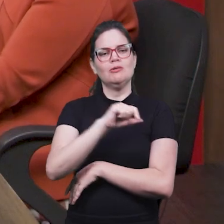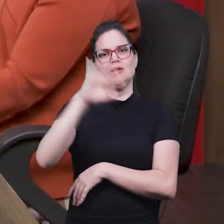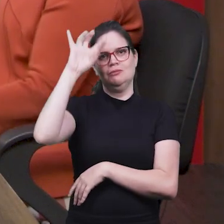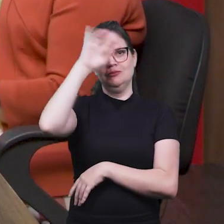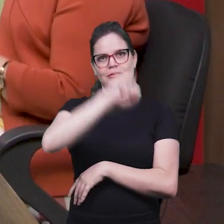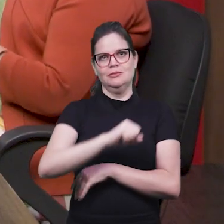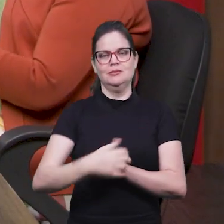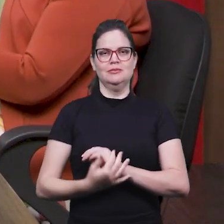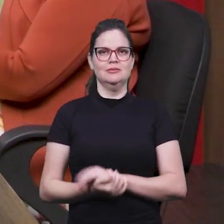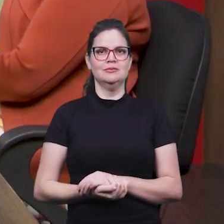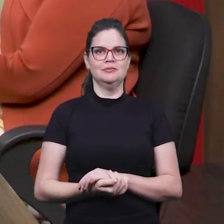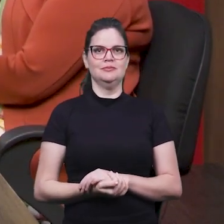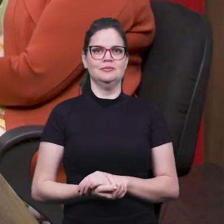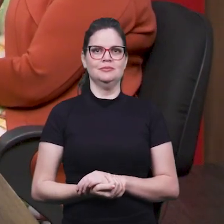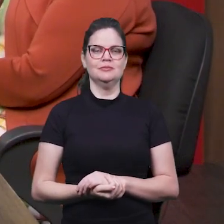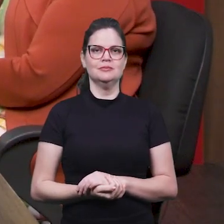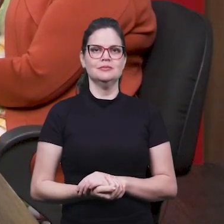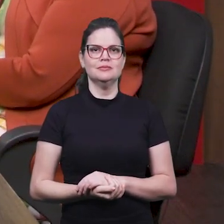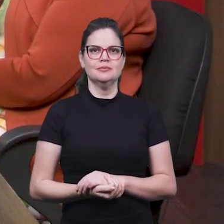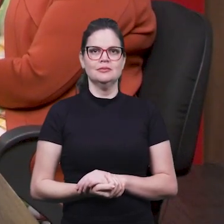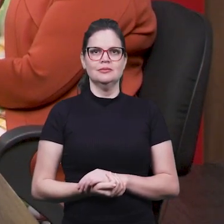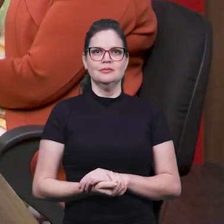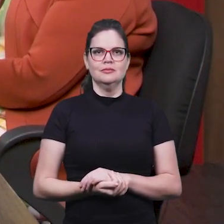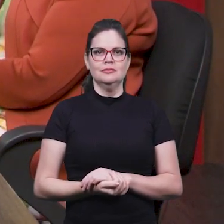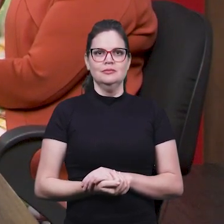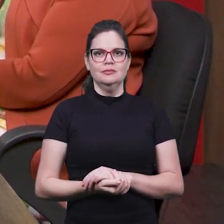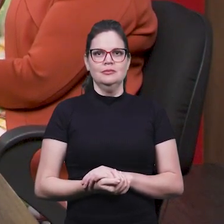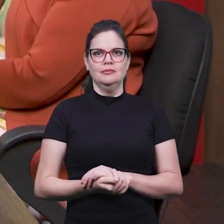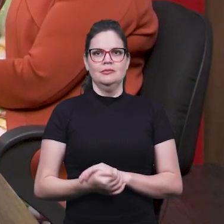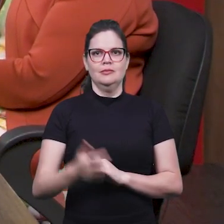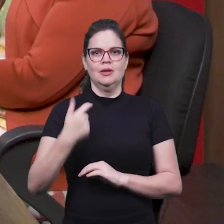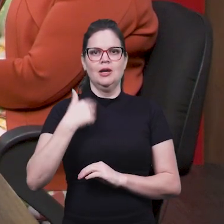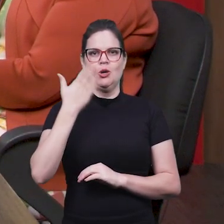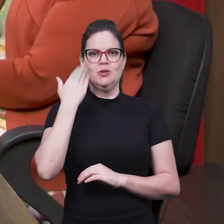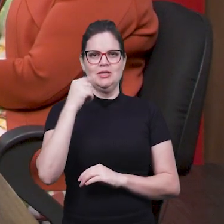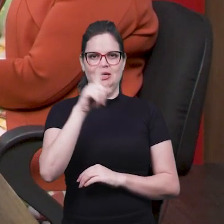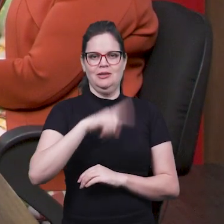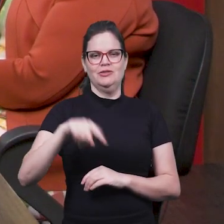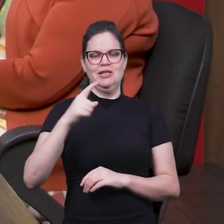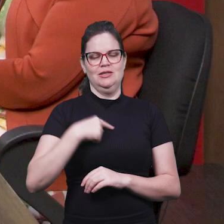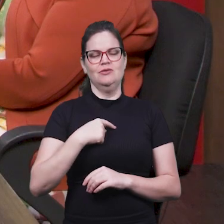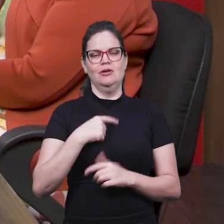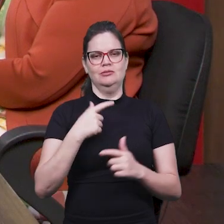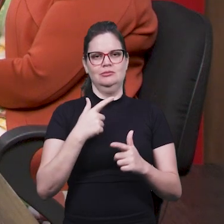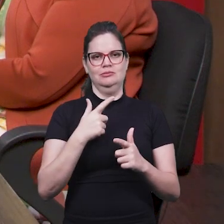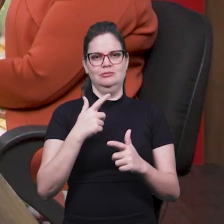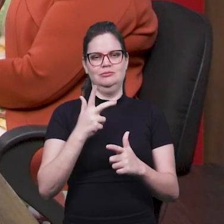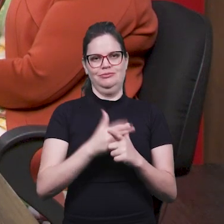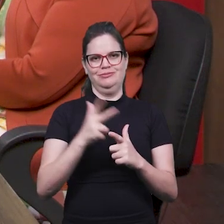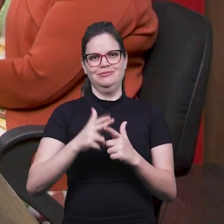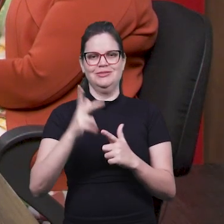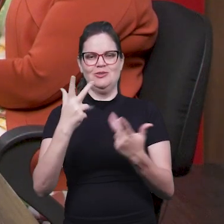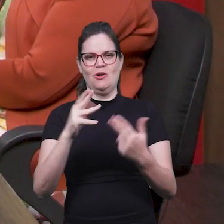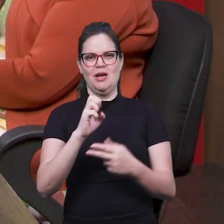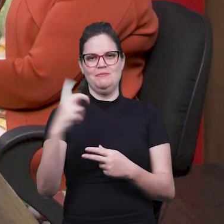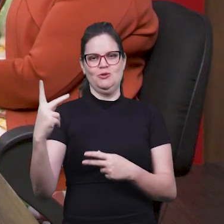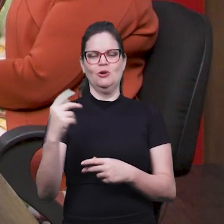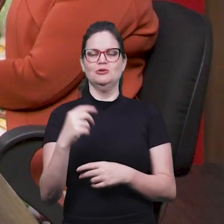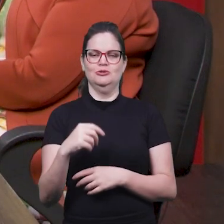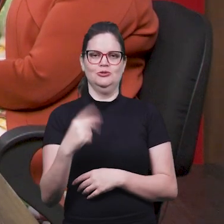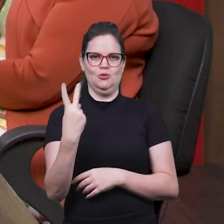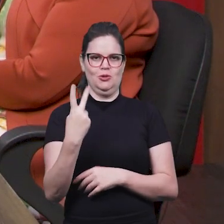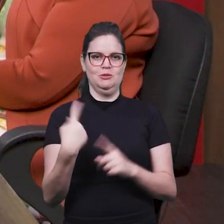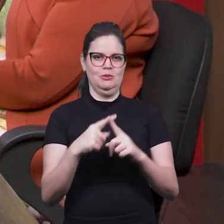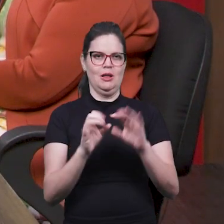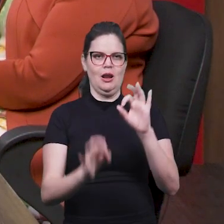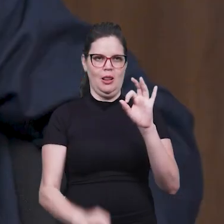grande... eu sei que vocês vão ter que dividir, porque é muita coisa, né, de 2 programas. Com relação